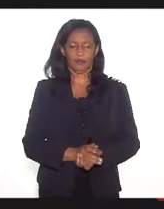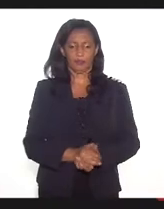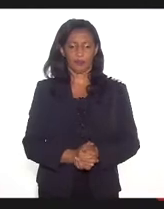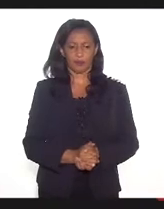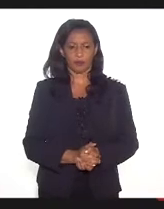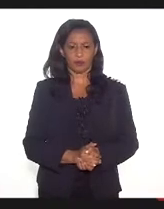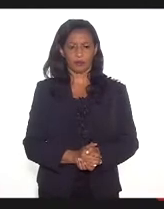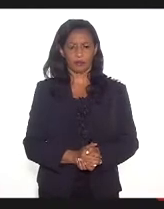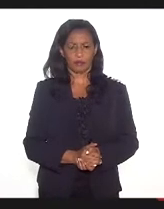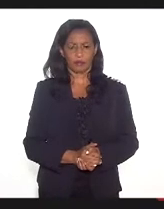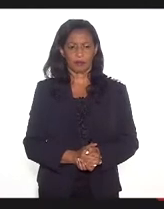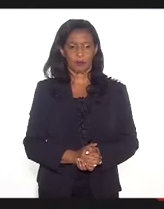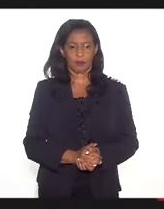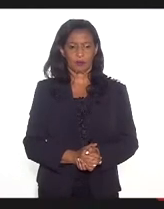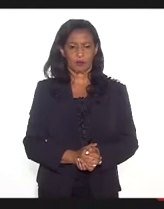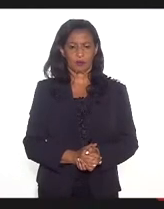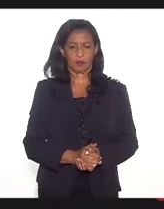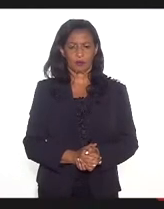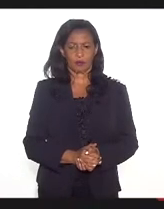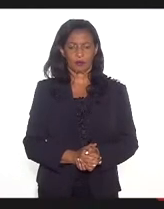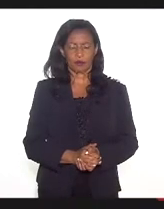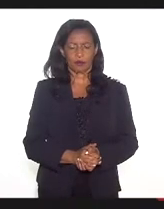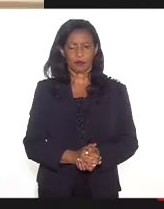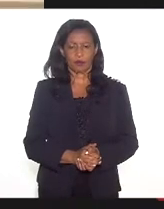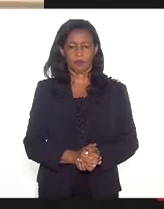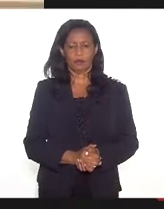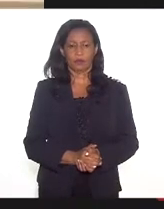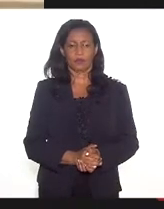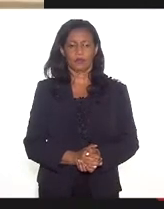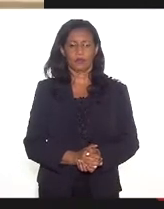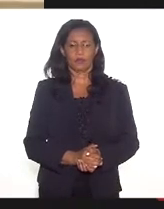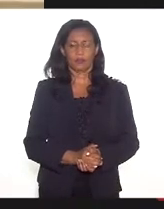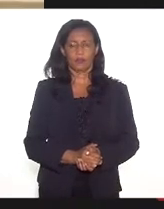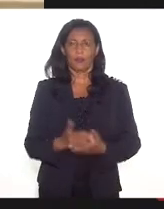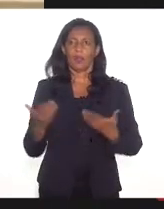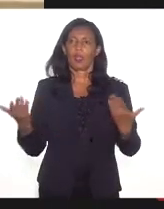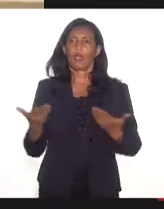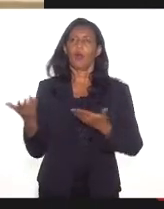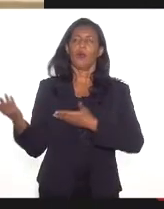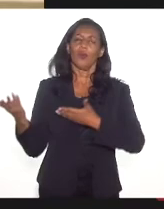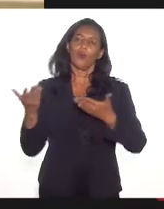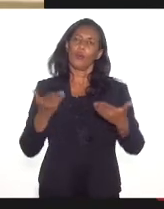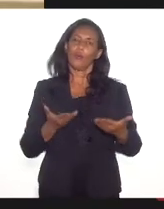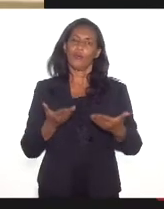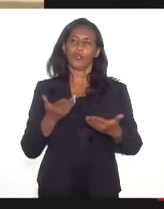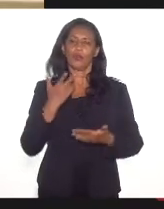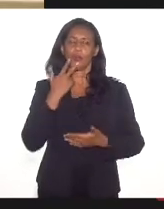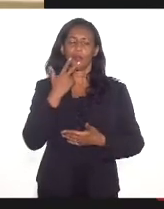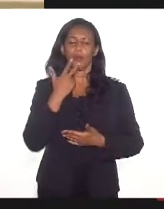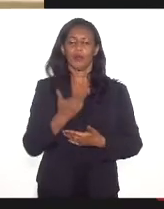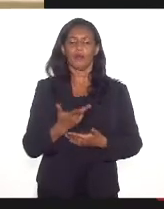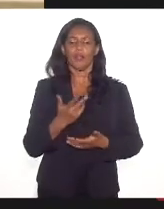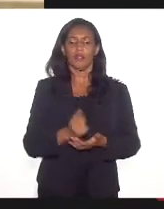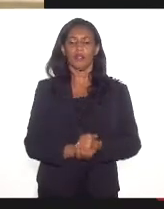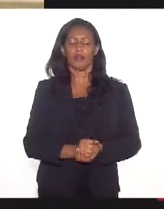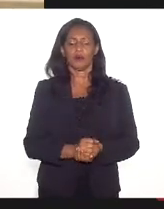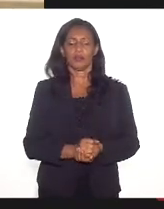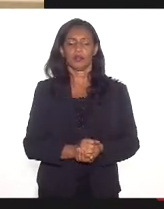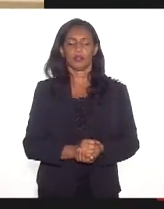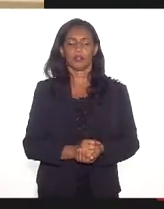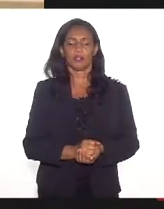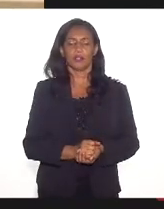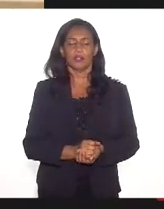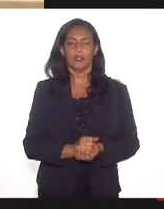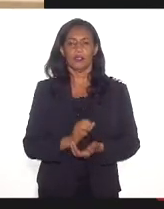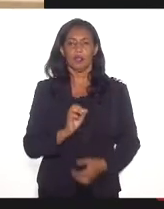Só para eu não ter interferência aqui. Bom, agora eu convido a fazer uso da fala o senhor